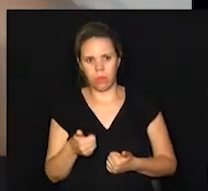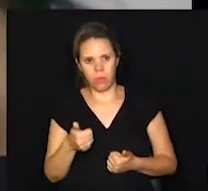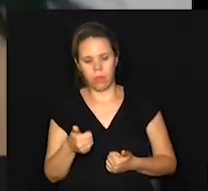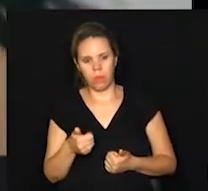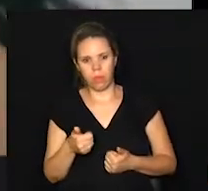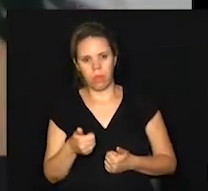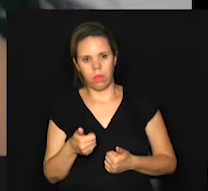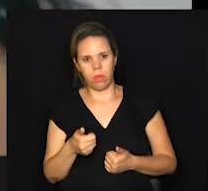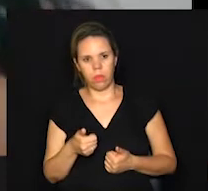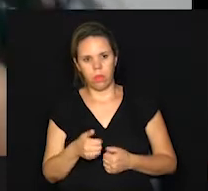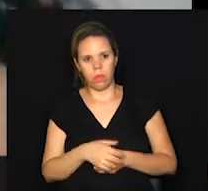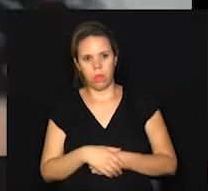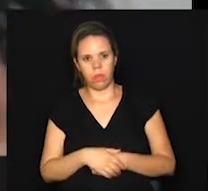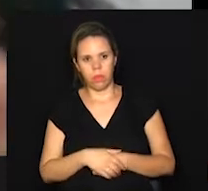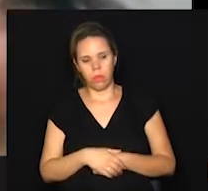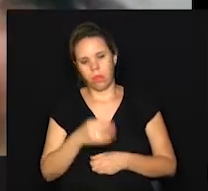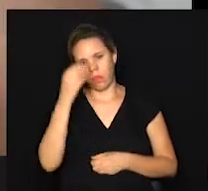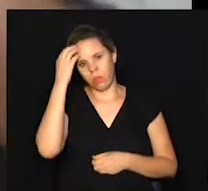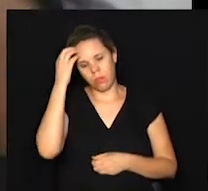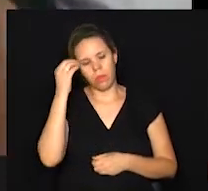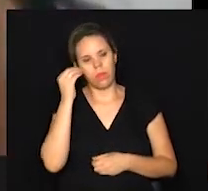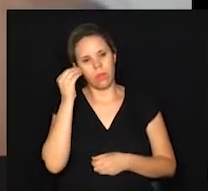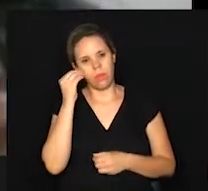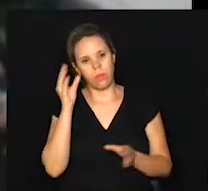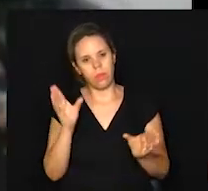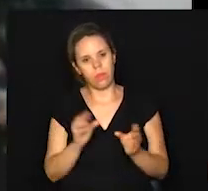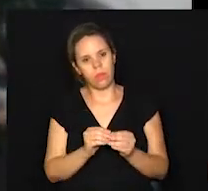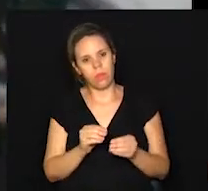mas estou tentando resumir,